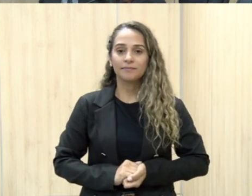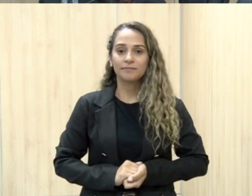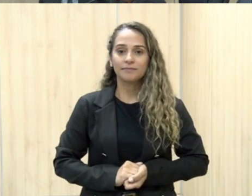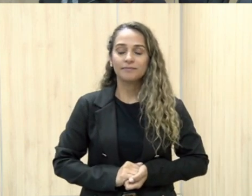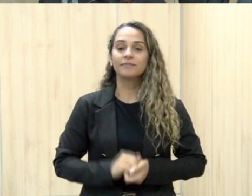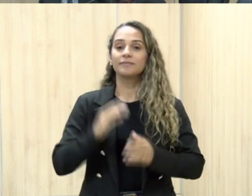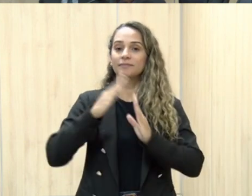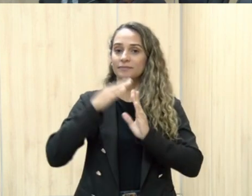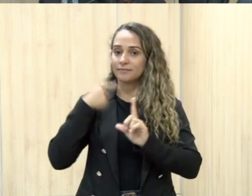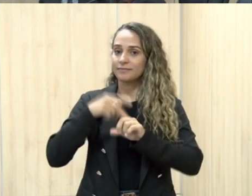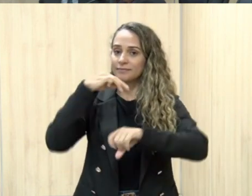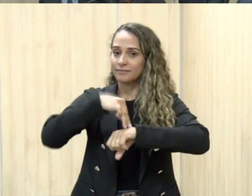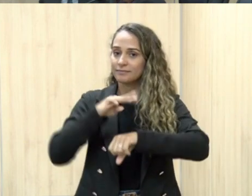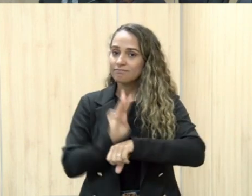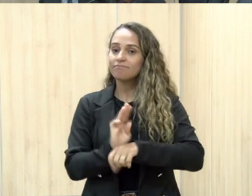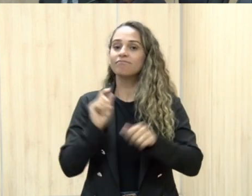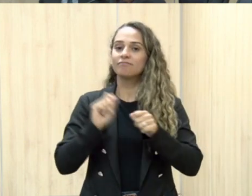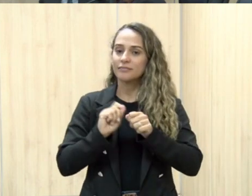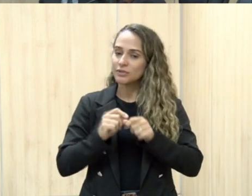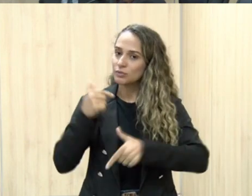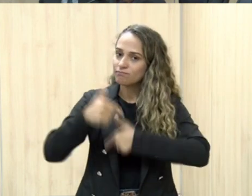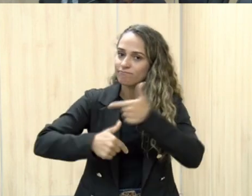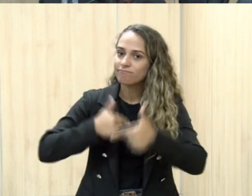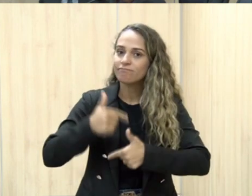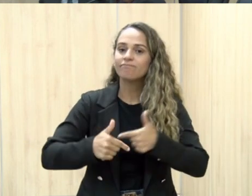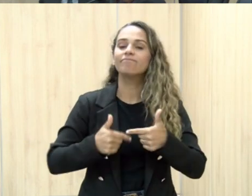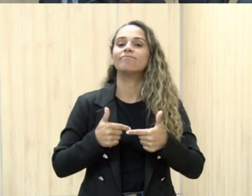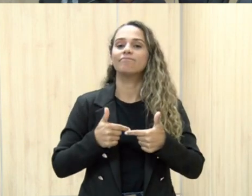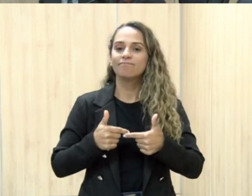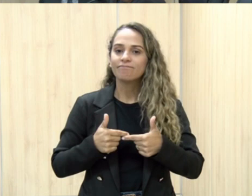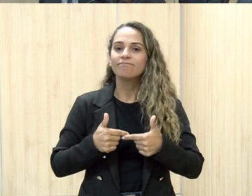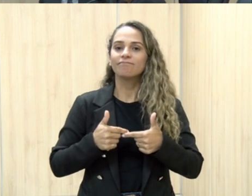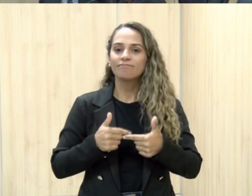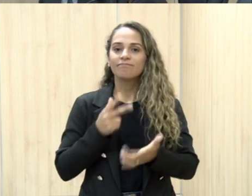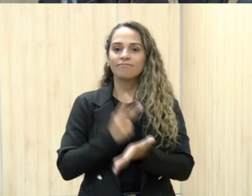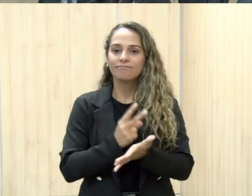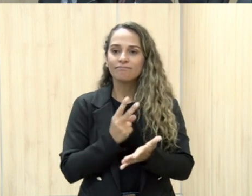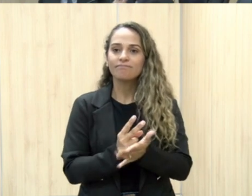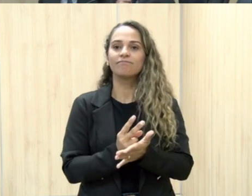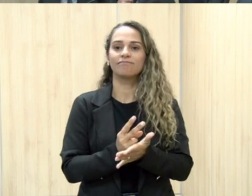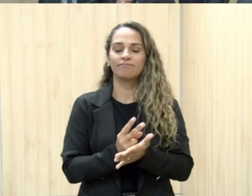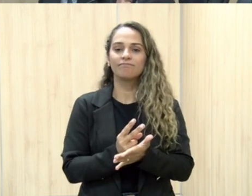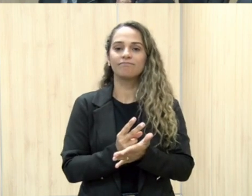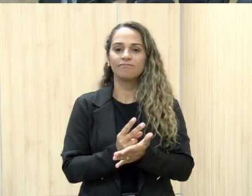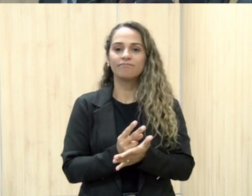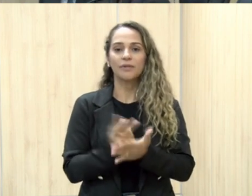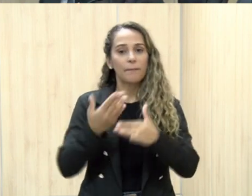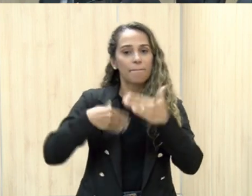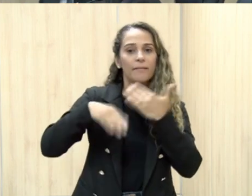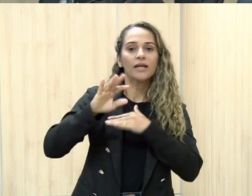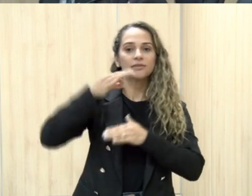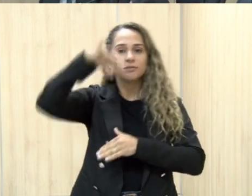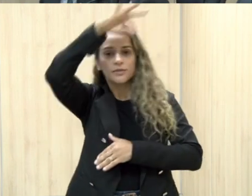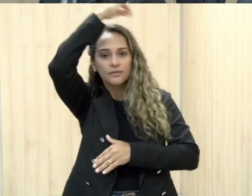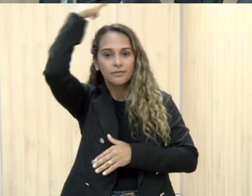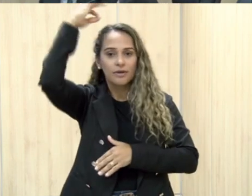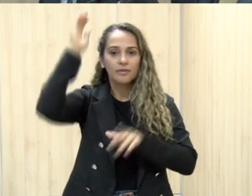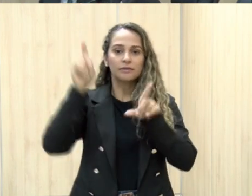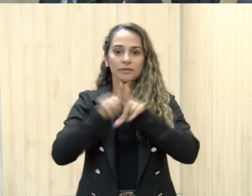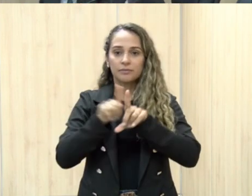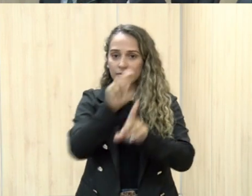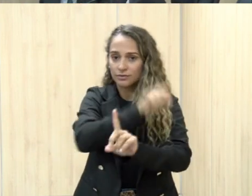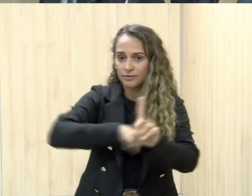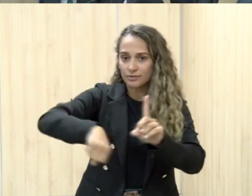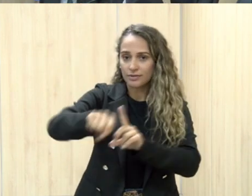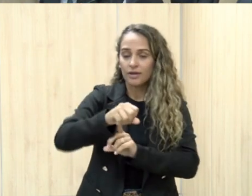Metodista Wesleyana faz um trabalho que transcende a questão espiritual mas faz também um trabalho social